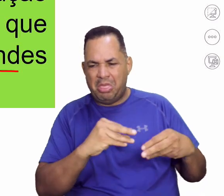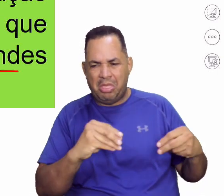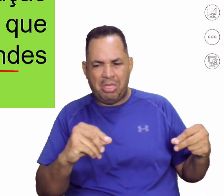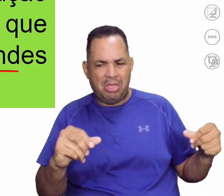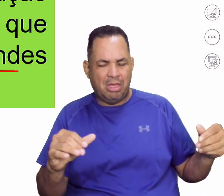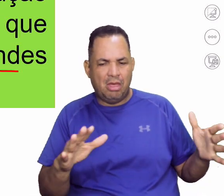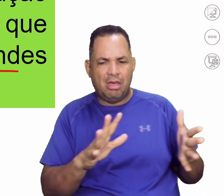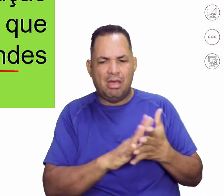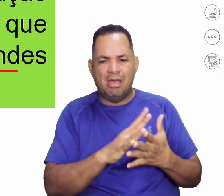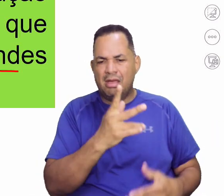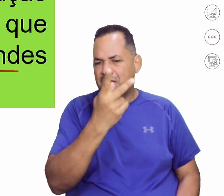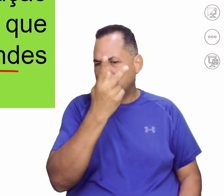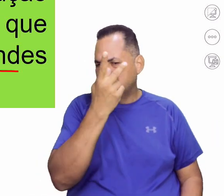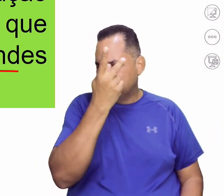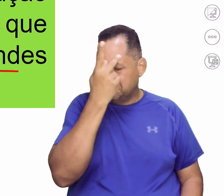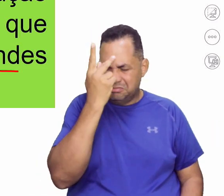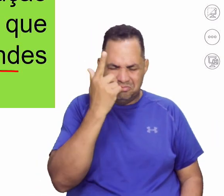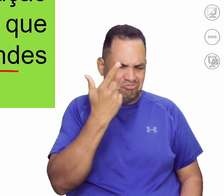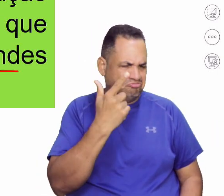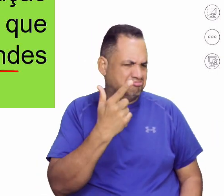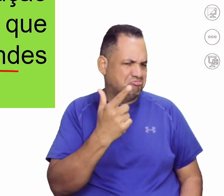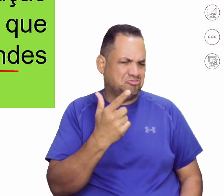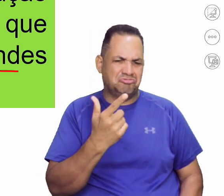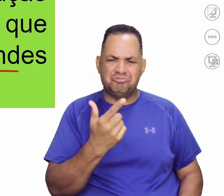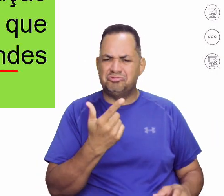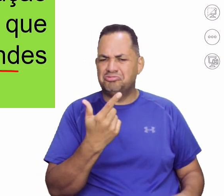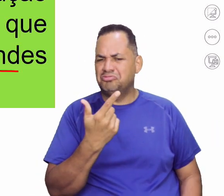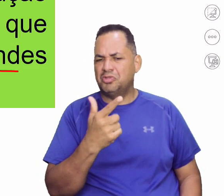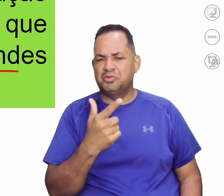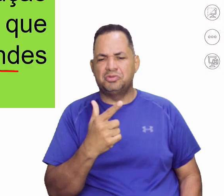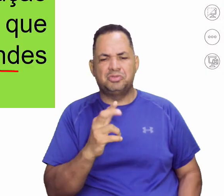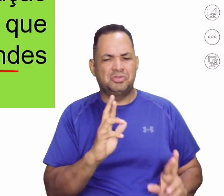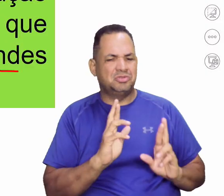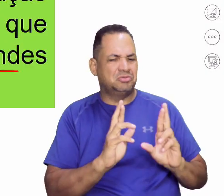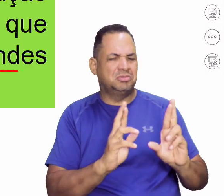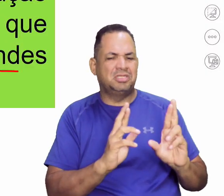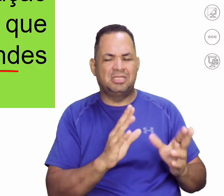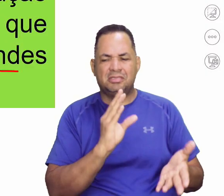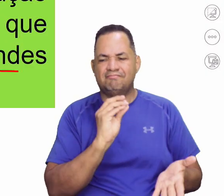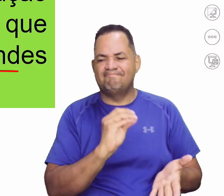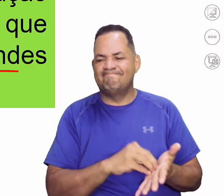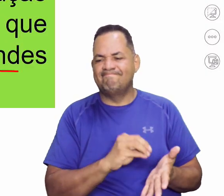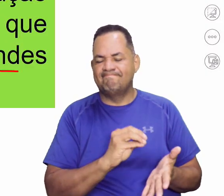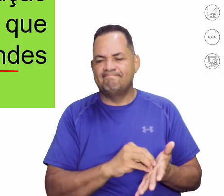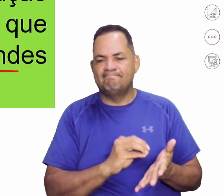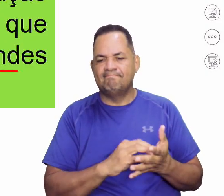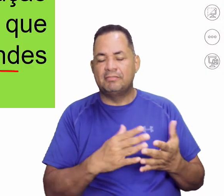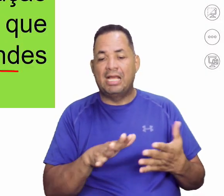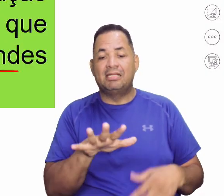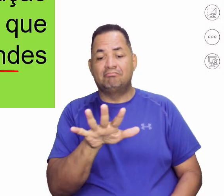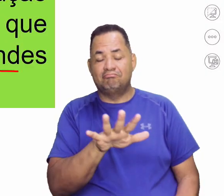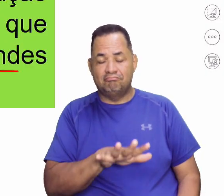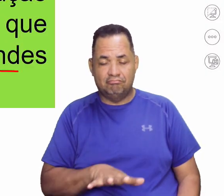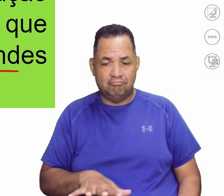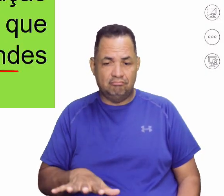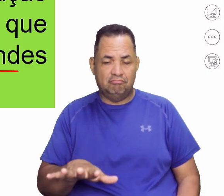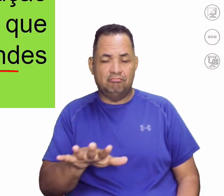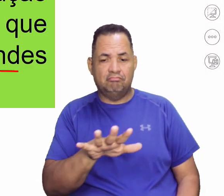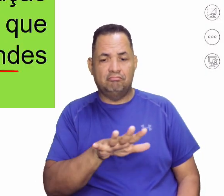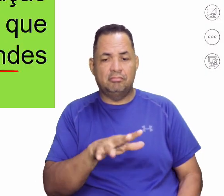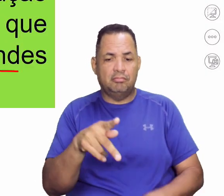as pessoas sem esperança, então vai ficar muito difícil. Vai ser nesse cenário